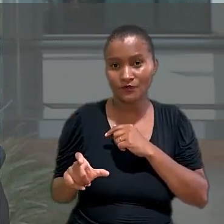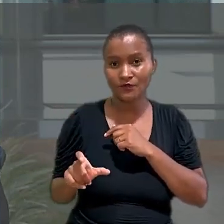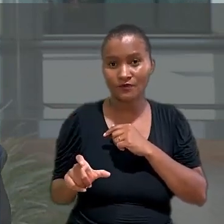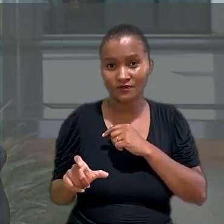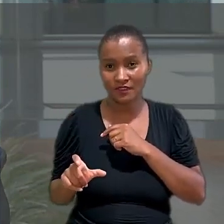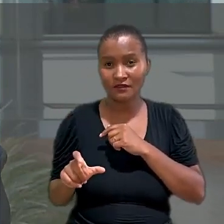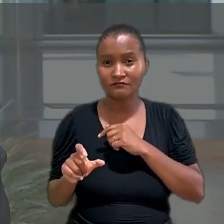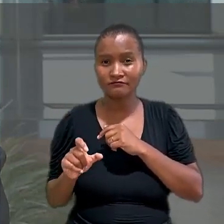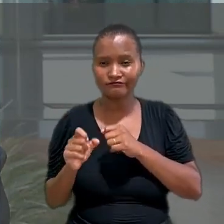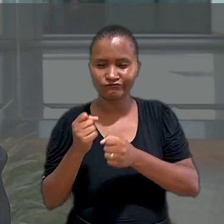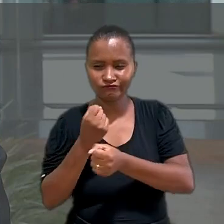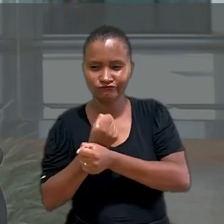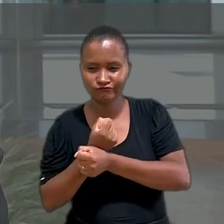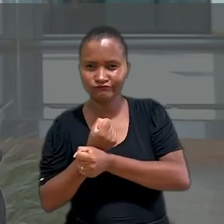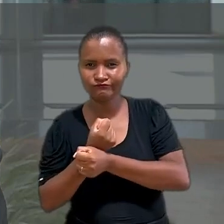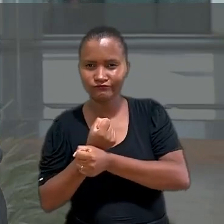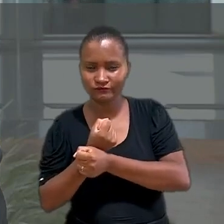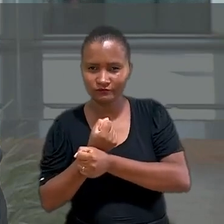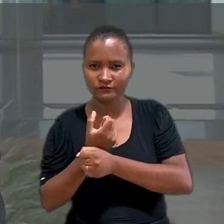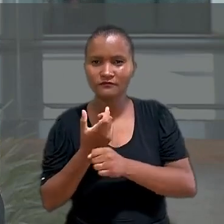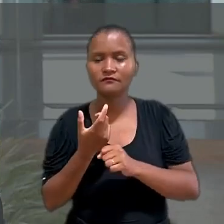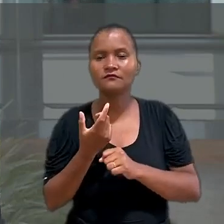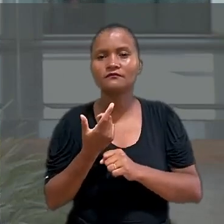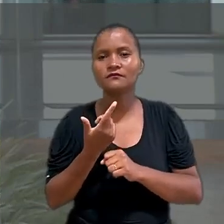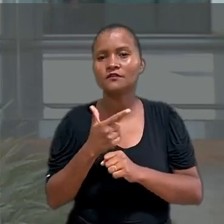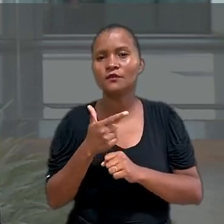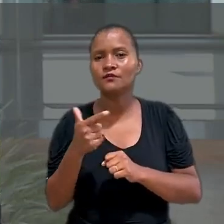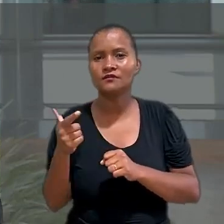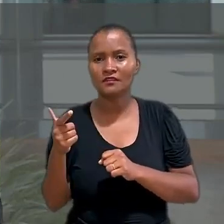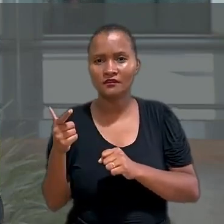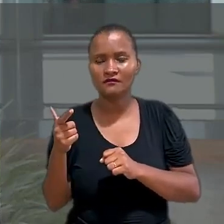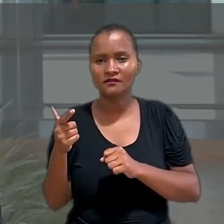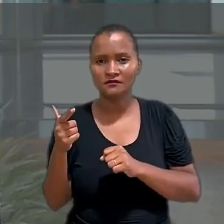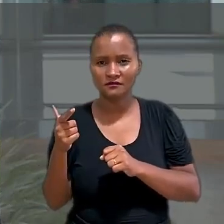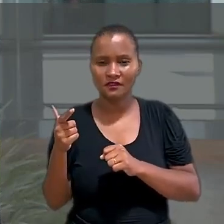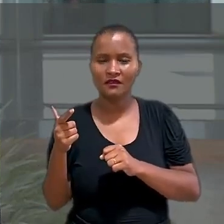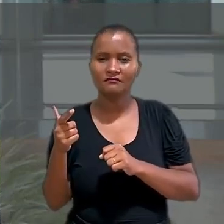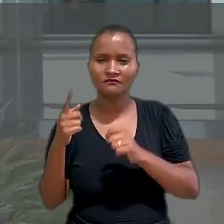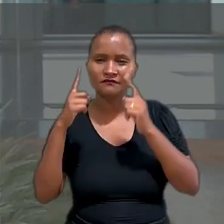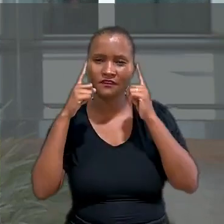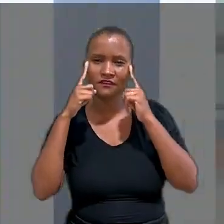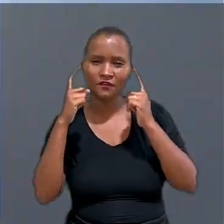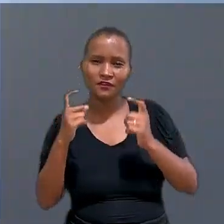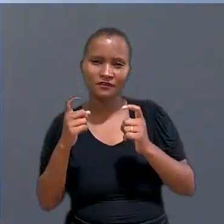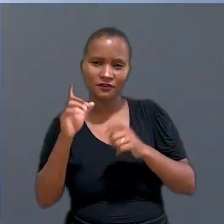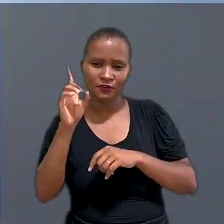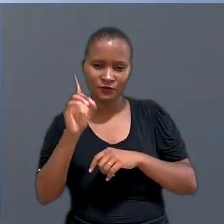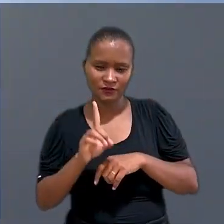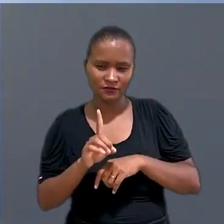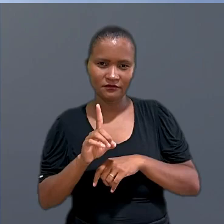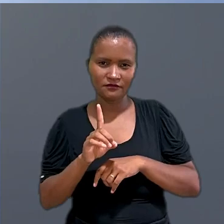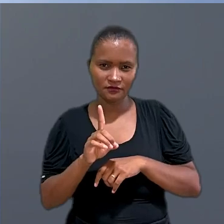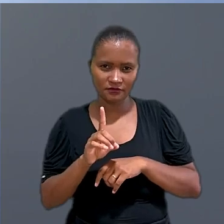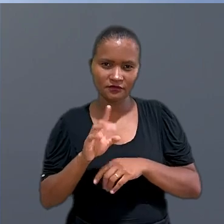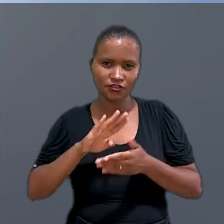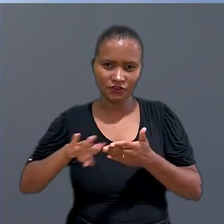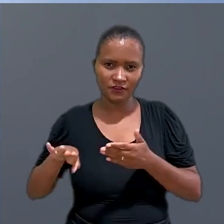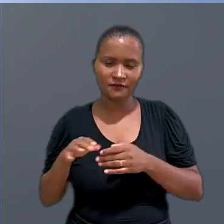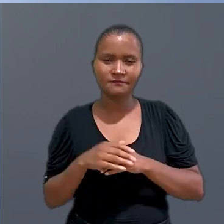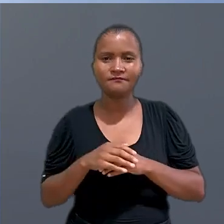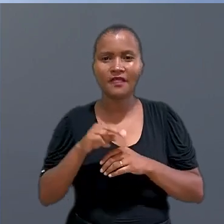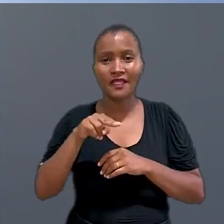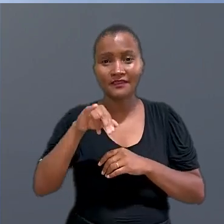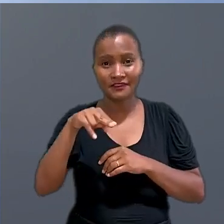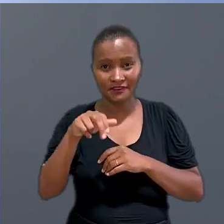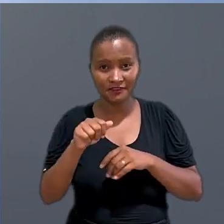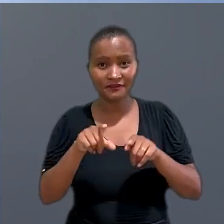pessoa que estiver nessa situação ela não tenha esse crime, essa violação a direitos consumada. A Nina também tem feito